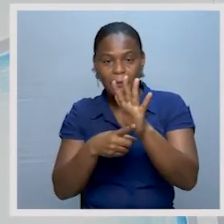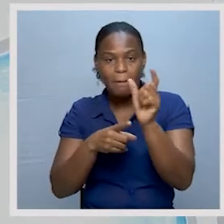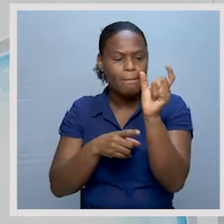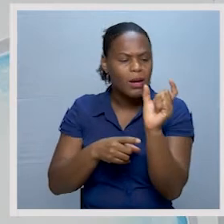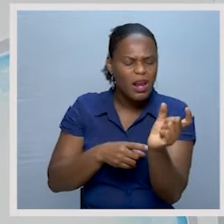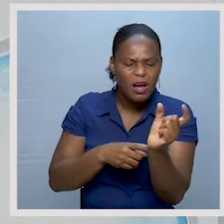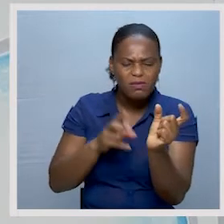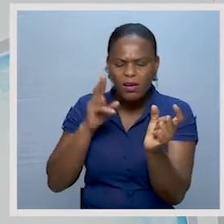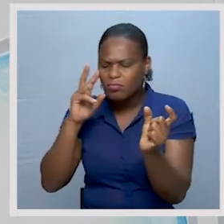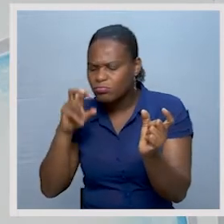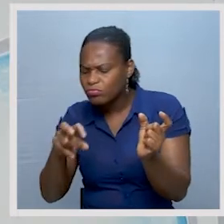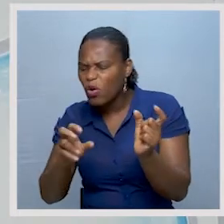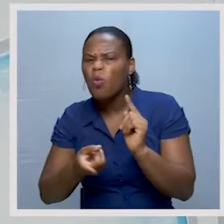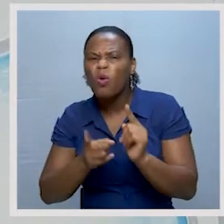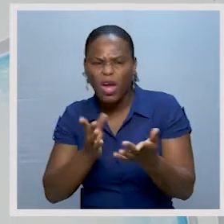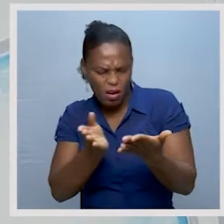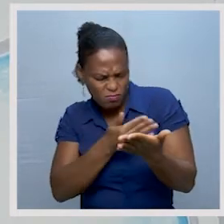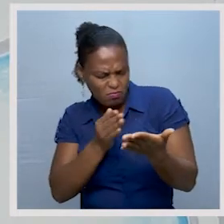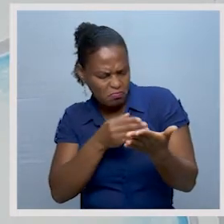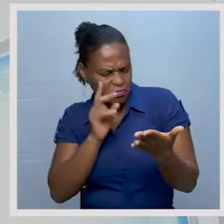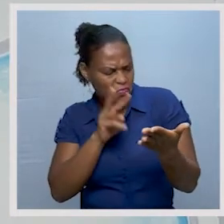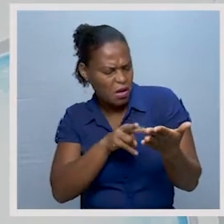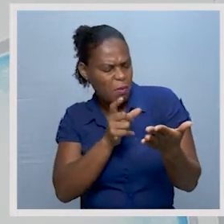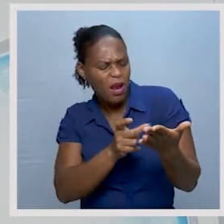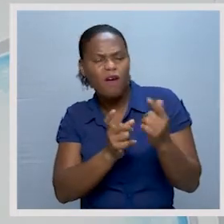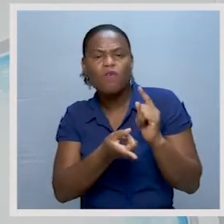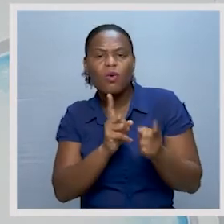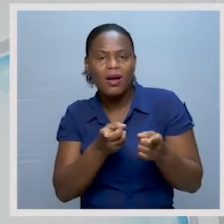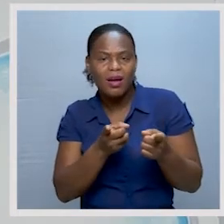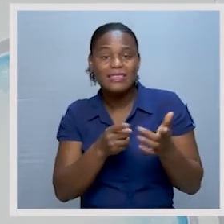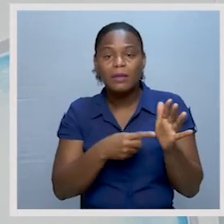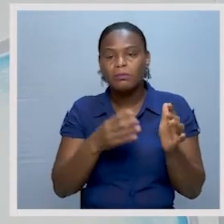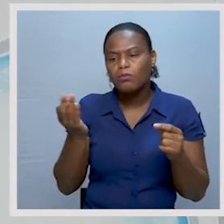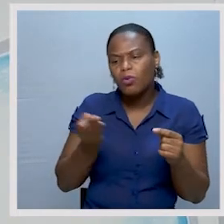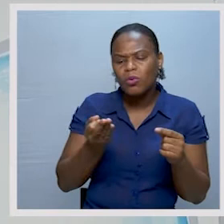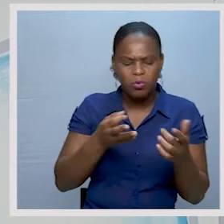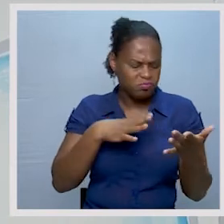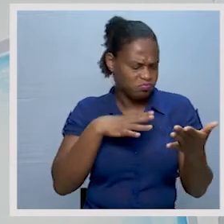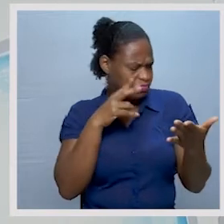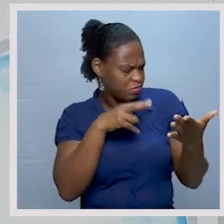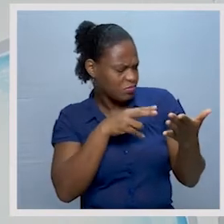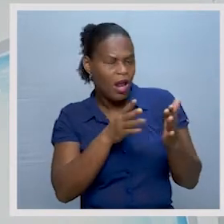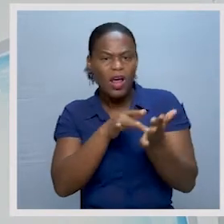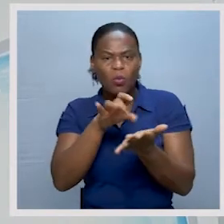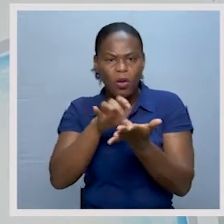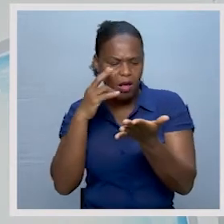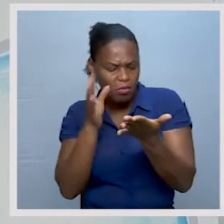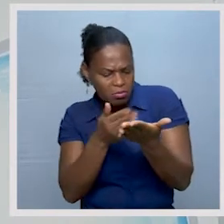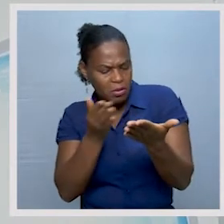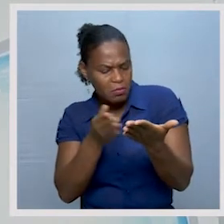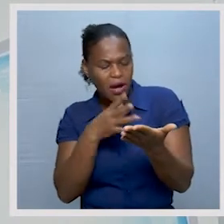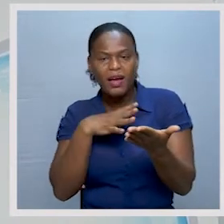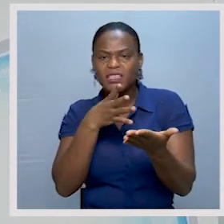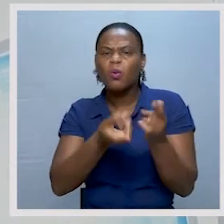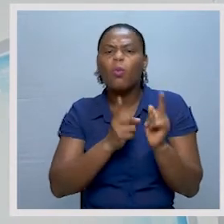procurar o significado. Saber o significado de Porto, saber o